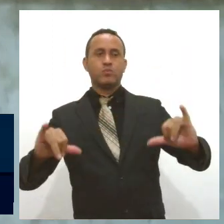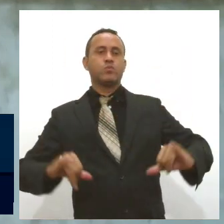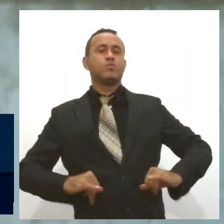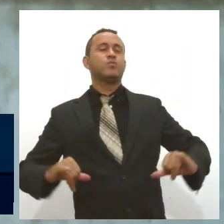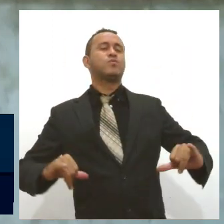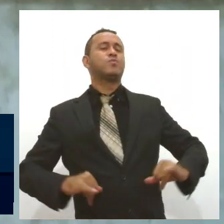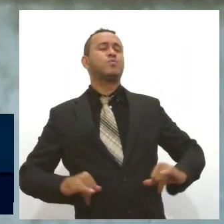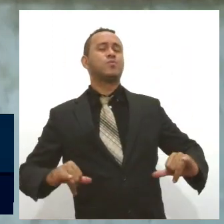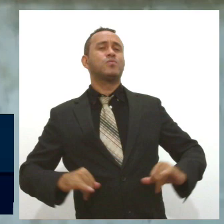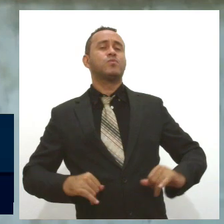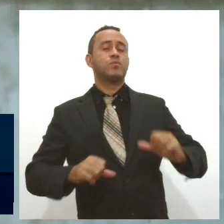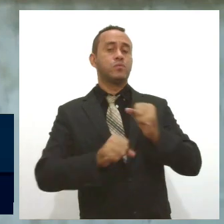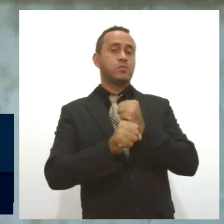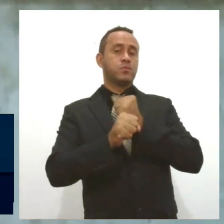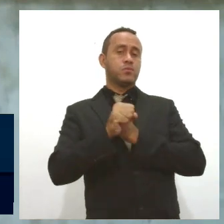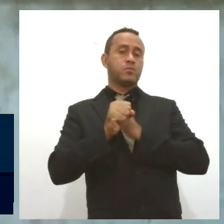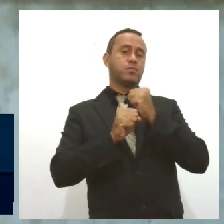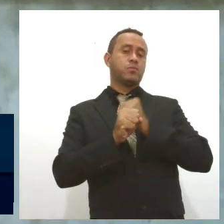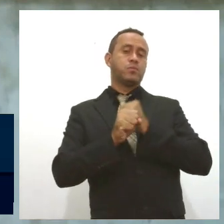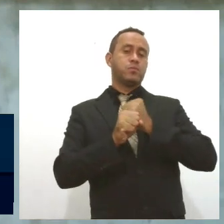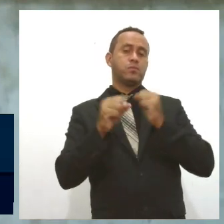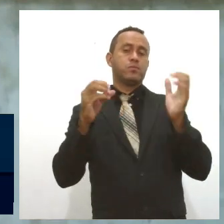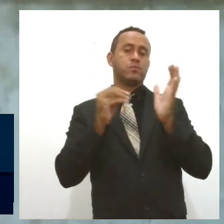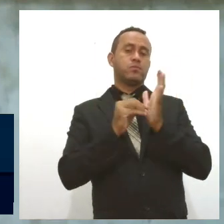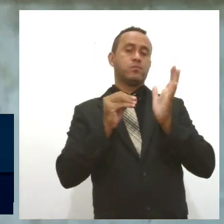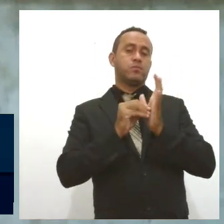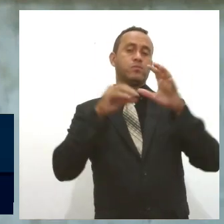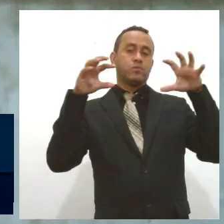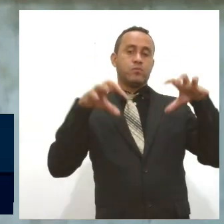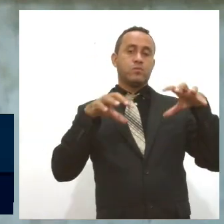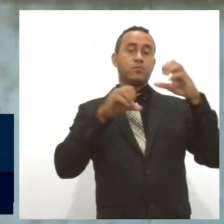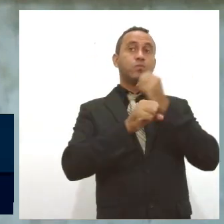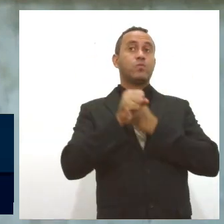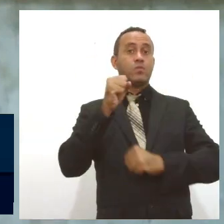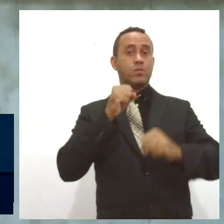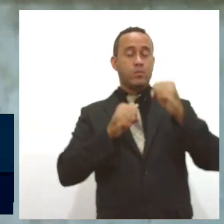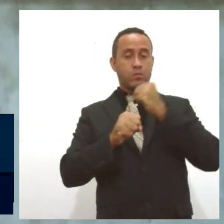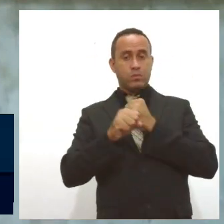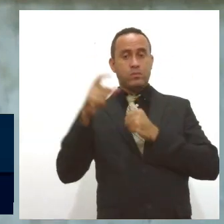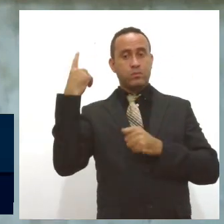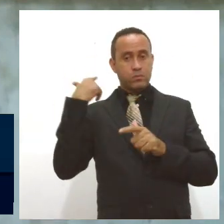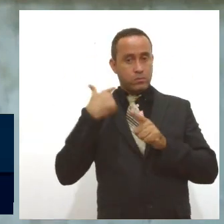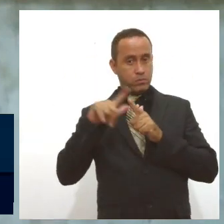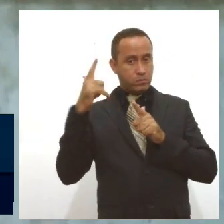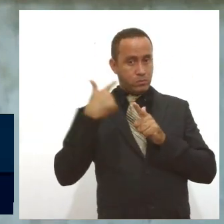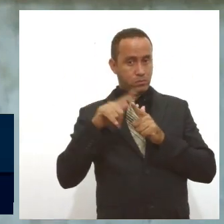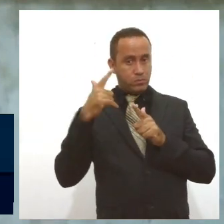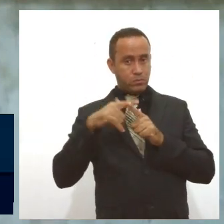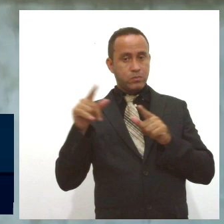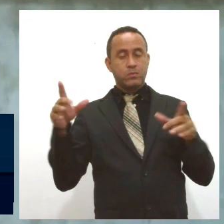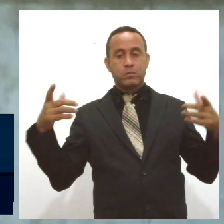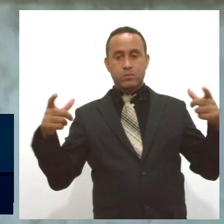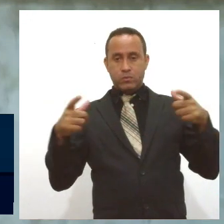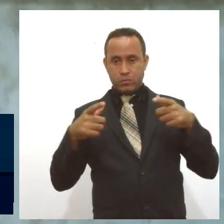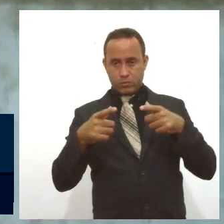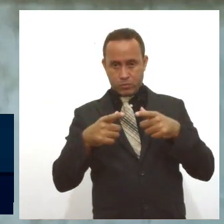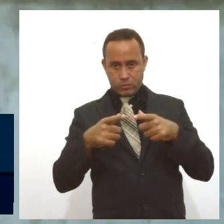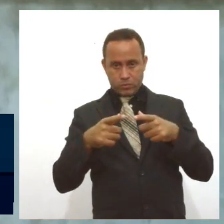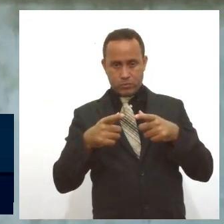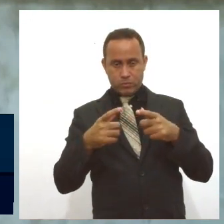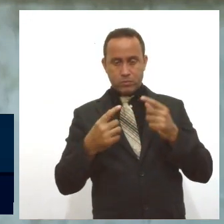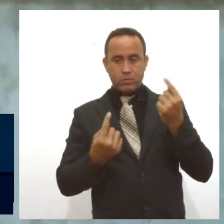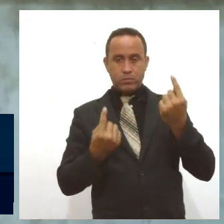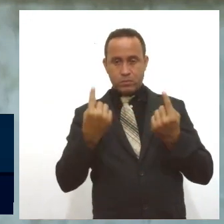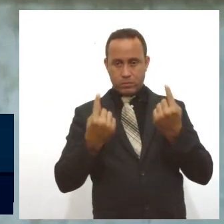muito nos anos de estiagem, né? A expedição do ano passado pegou o rio com uma vazão muito mais reduzida, então ter esse